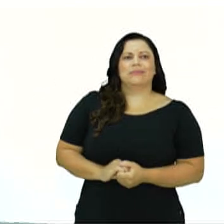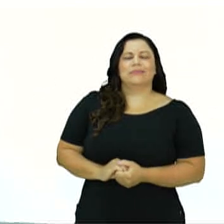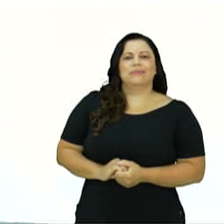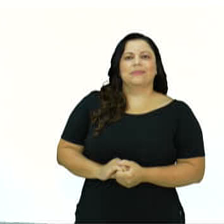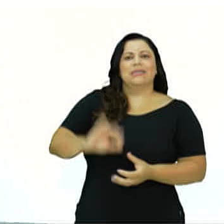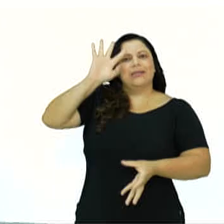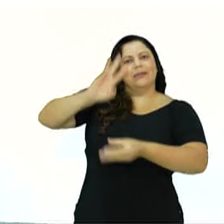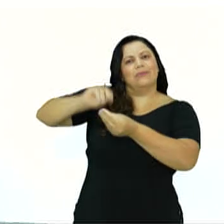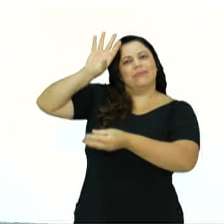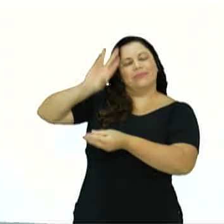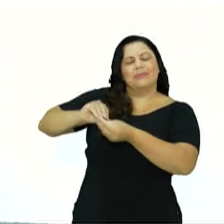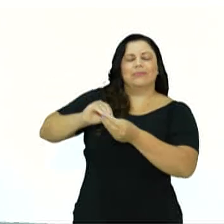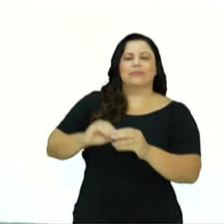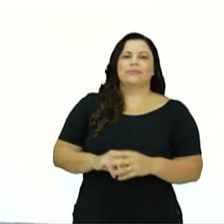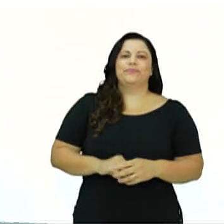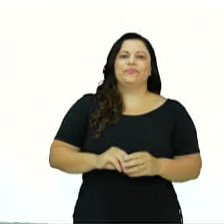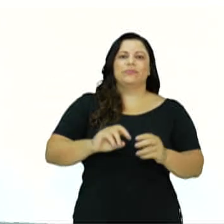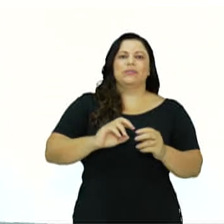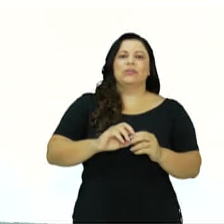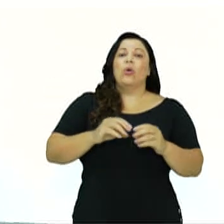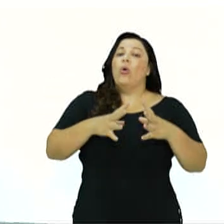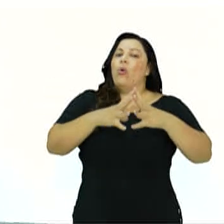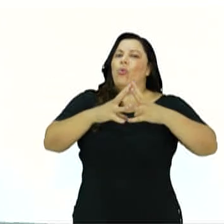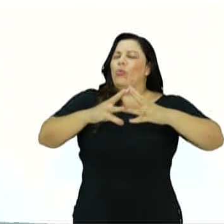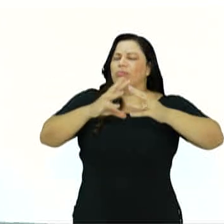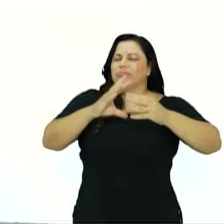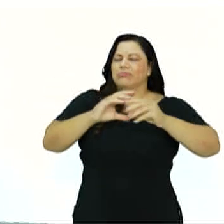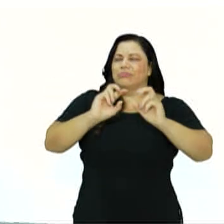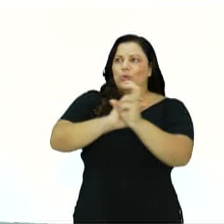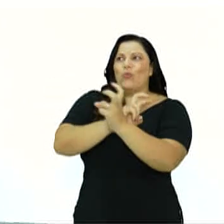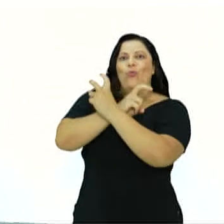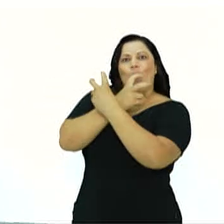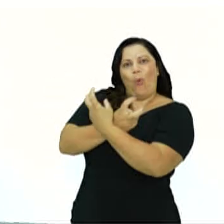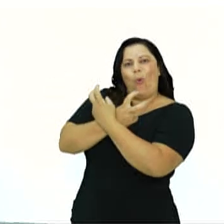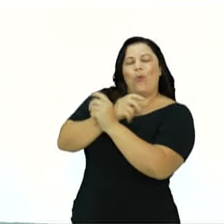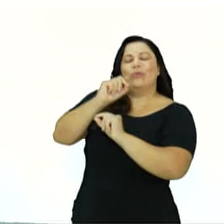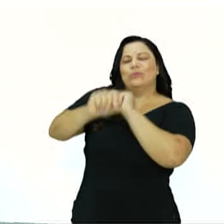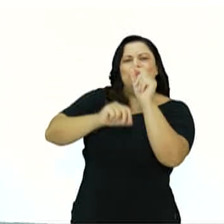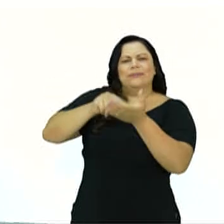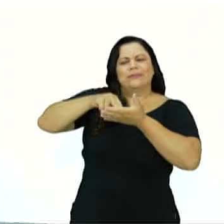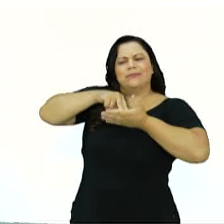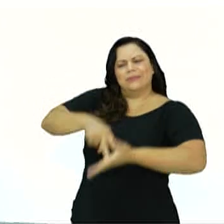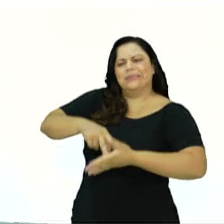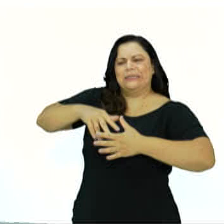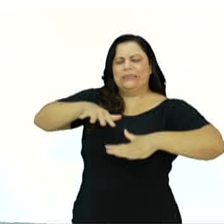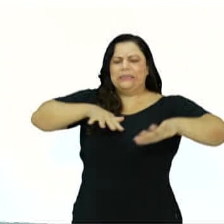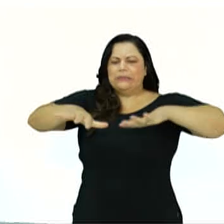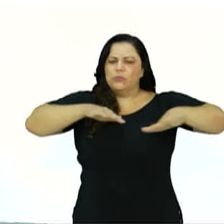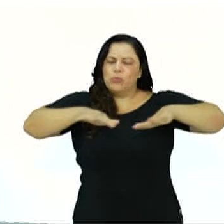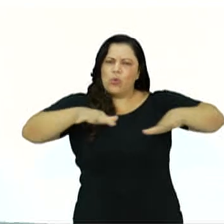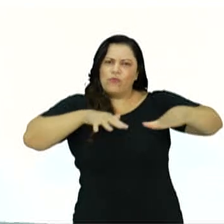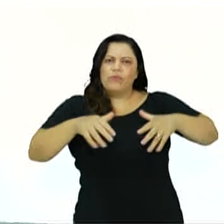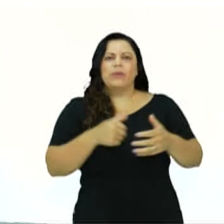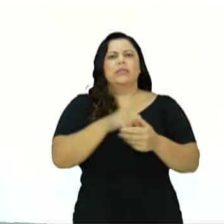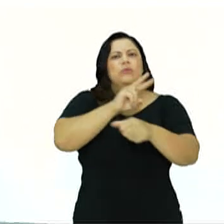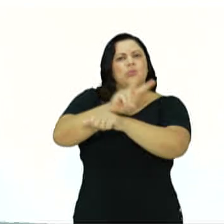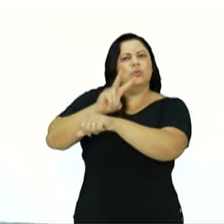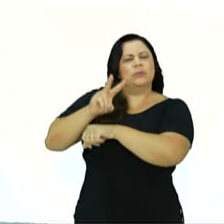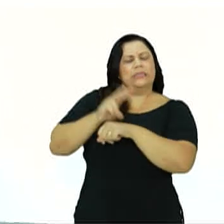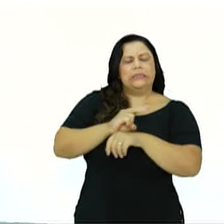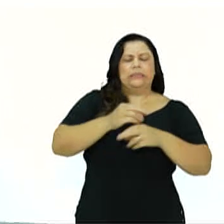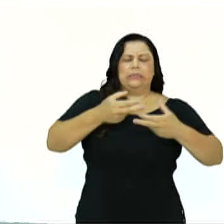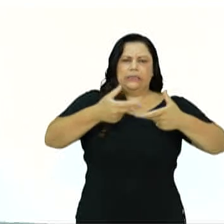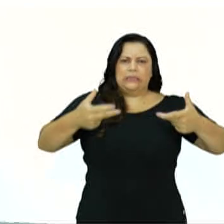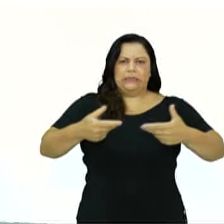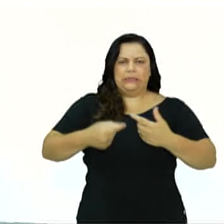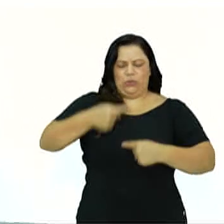conjuntivo ósseo está relacionado com as seguintes funções: sustentação do corpo, realização de movimentos, proteção de órgãos vitais